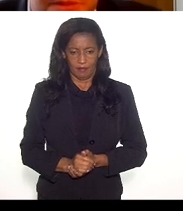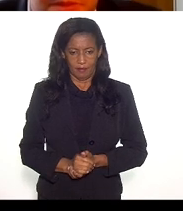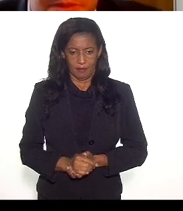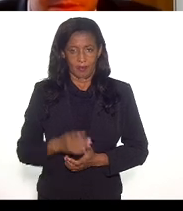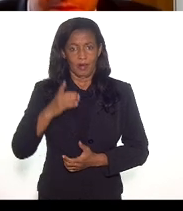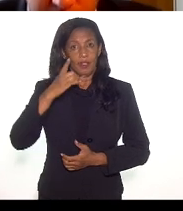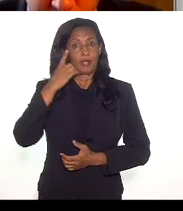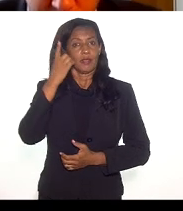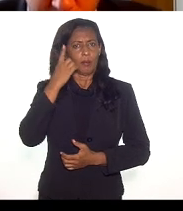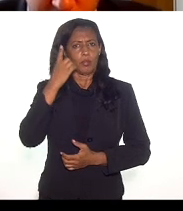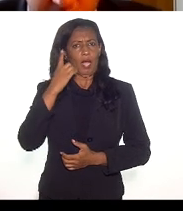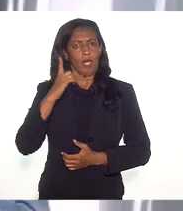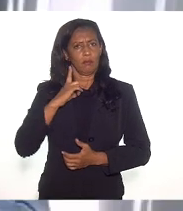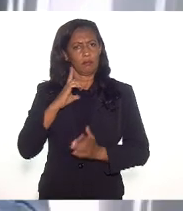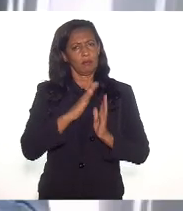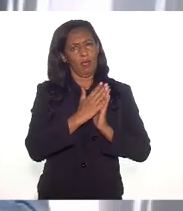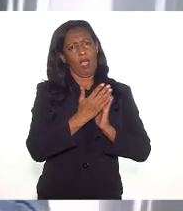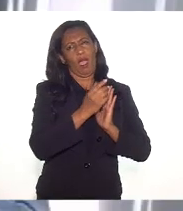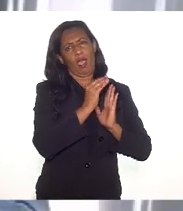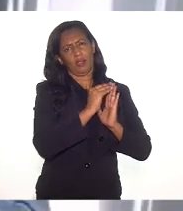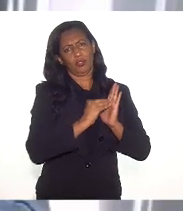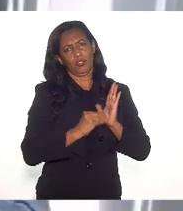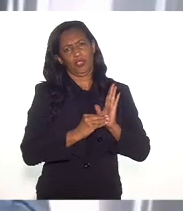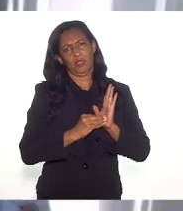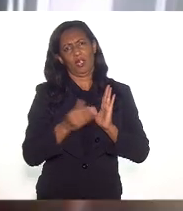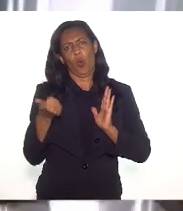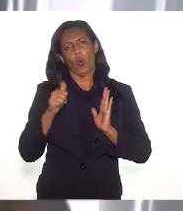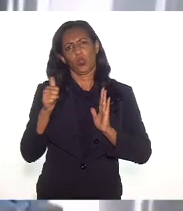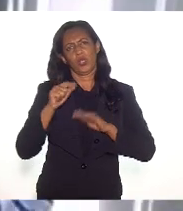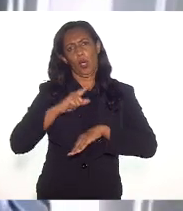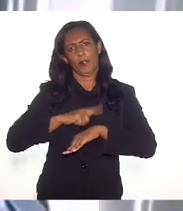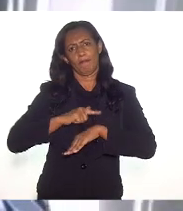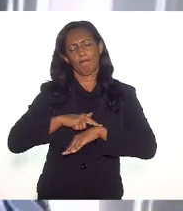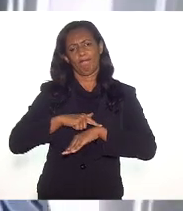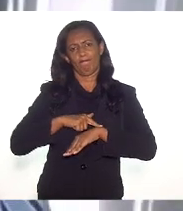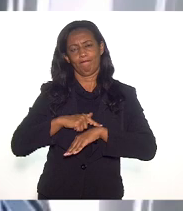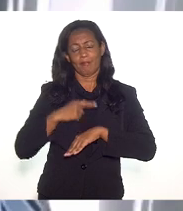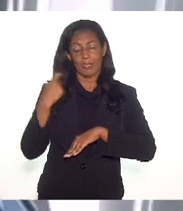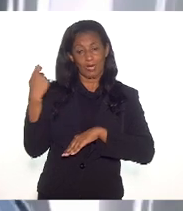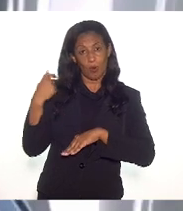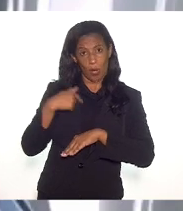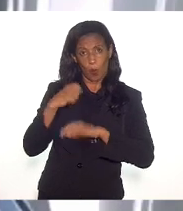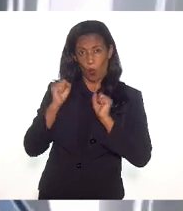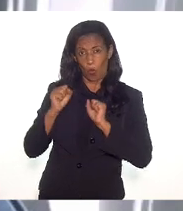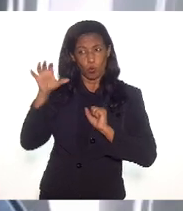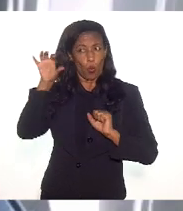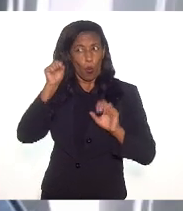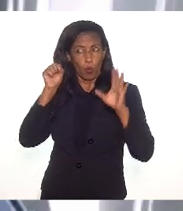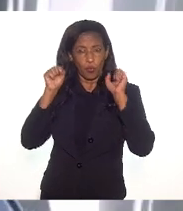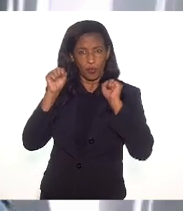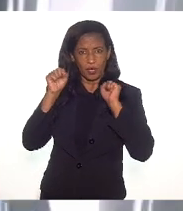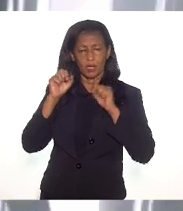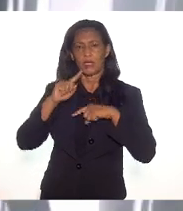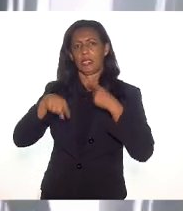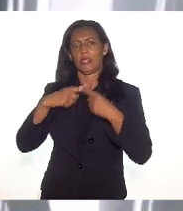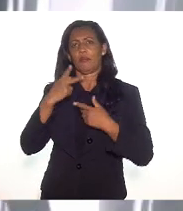uma agenda às 11 horas, então eu posso ouvir algumas intervenções e, em seguida, fazer a minha intervenção antes de sair, por